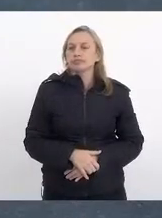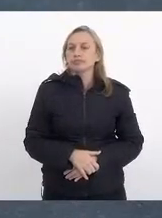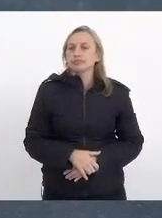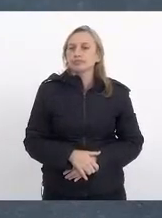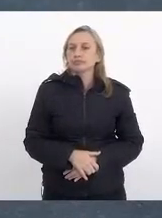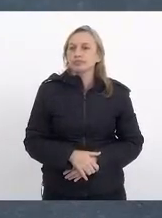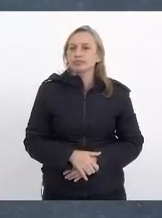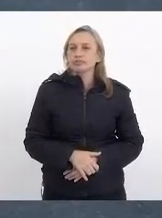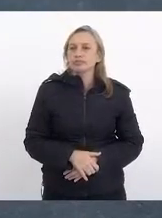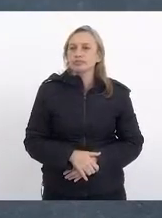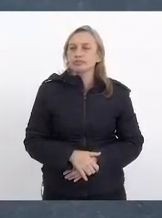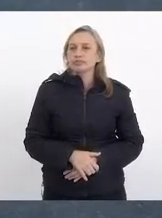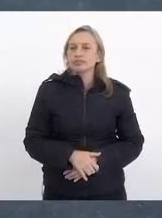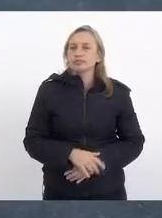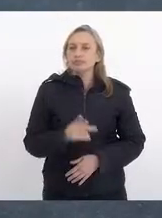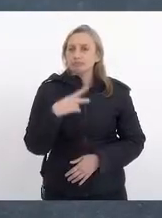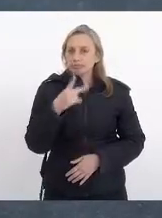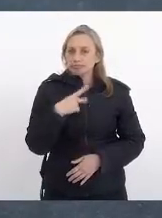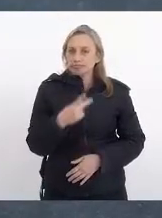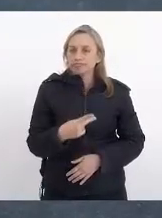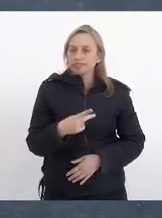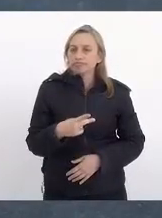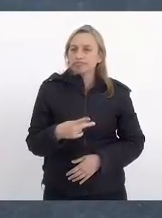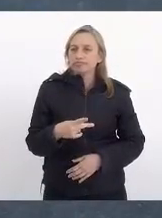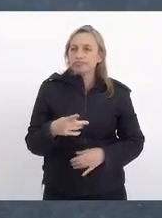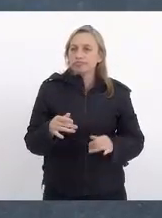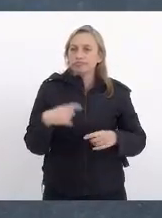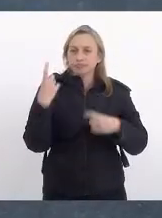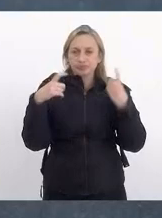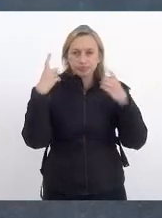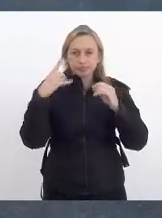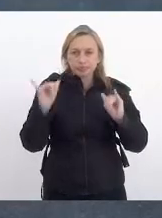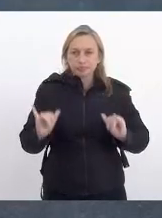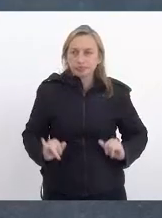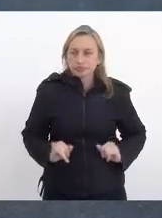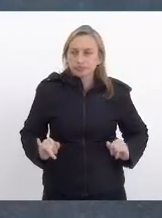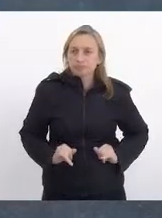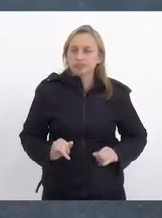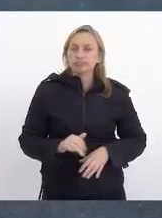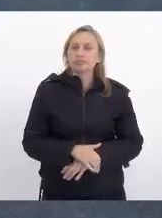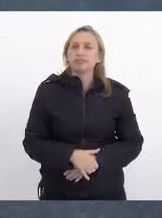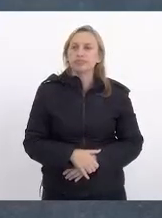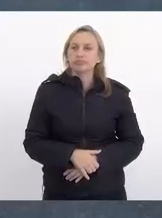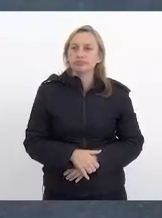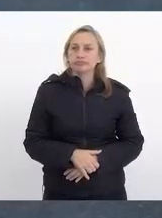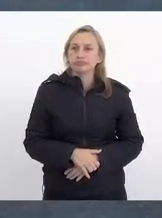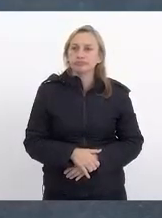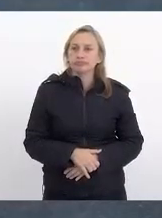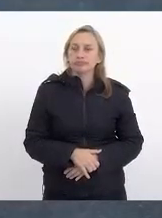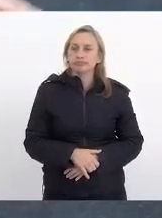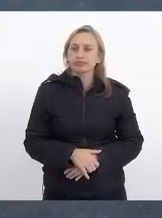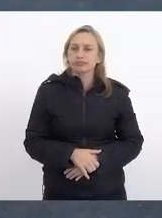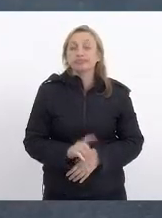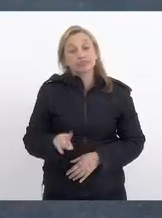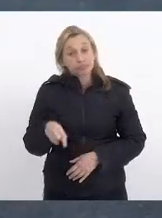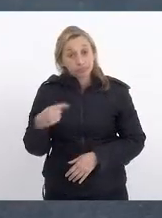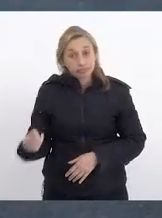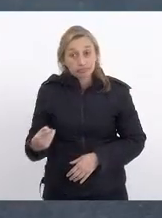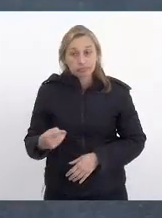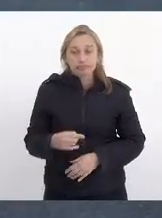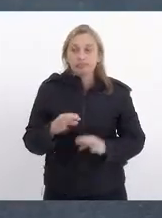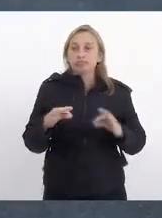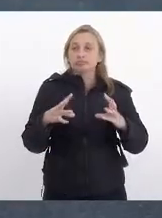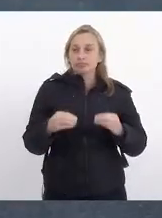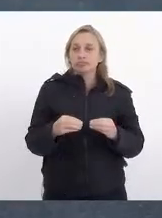nas emissoras falando o desespero a tratativa em frente às câmeras E logo depois